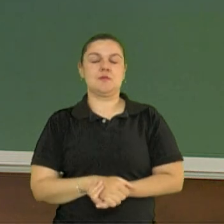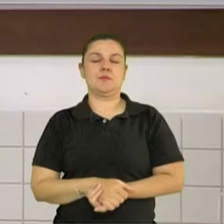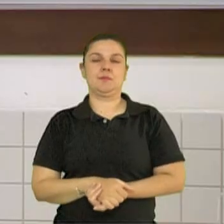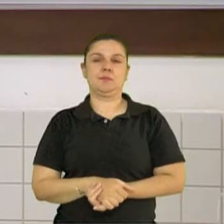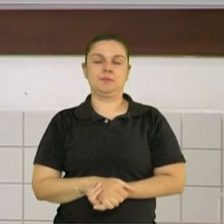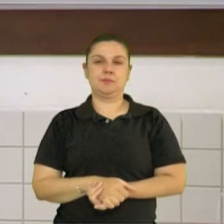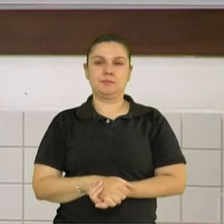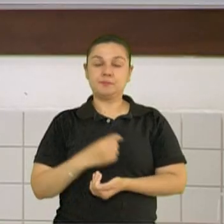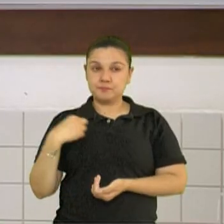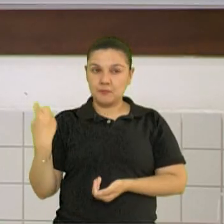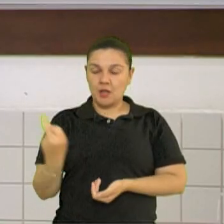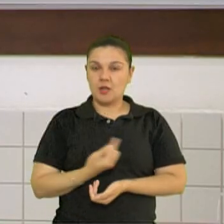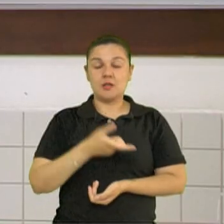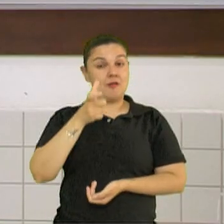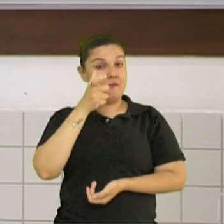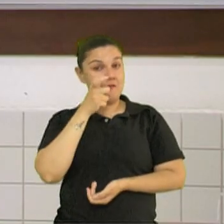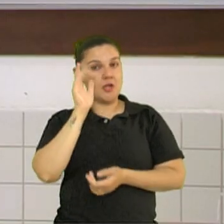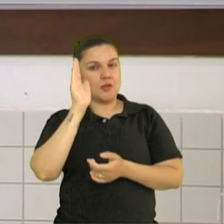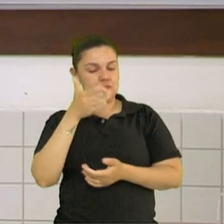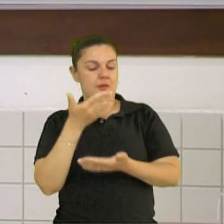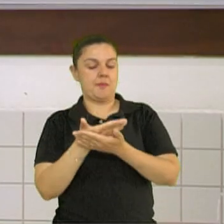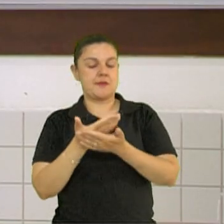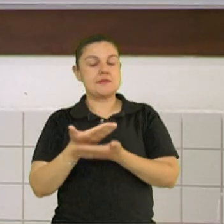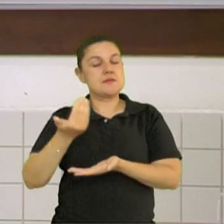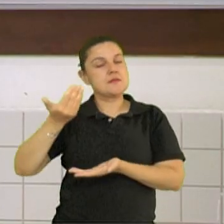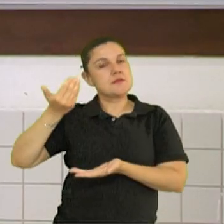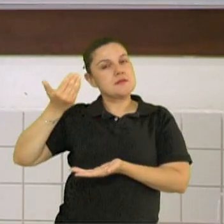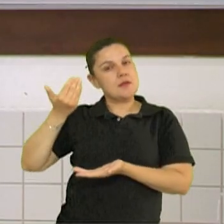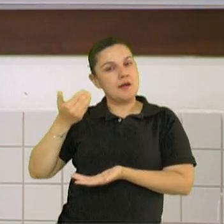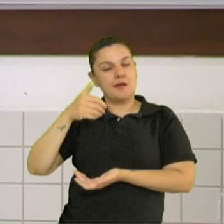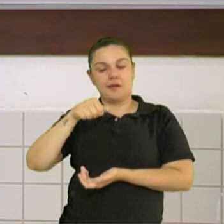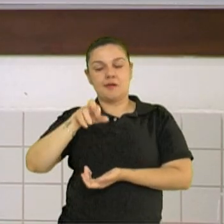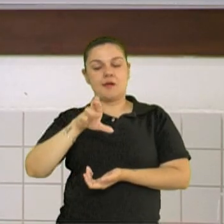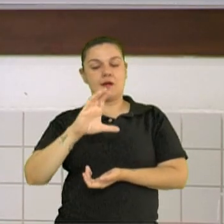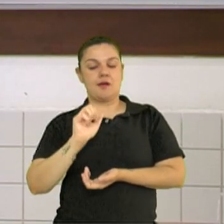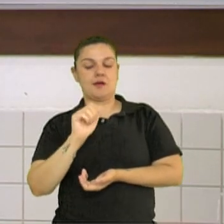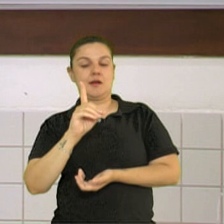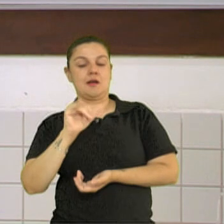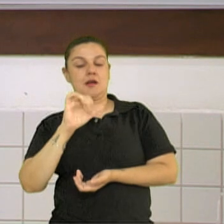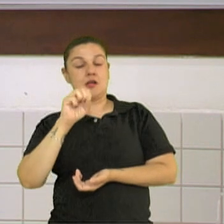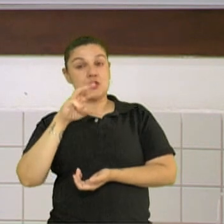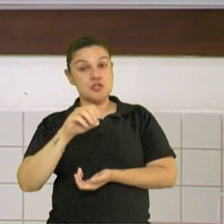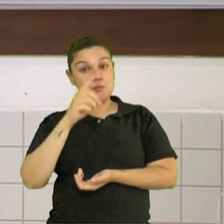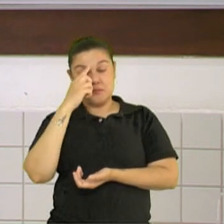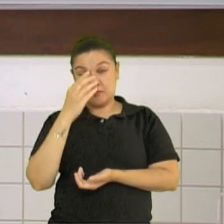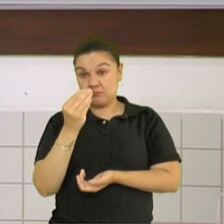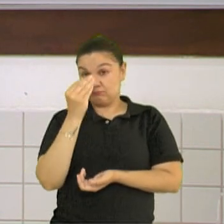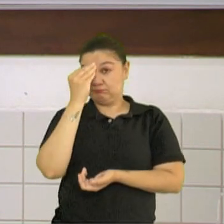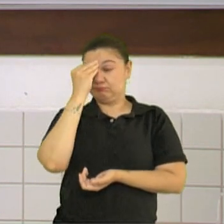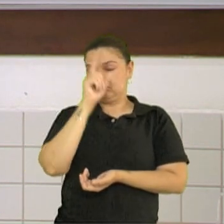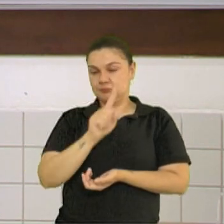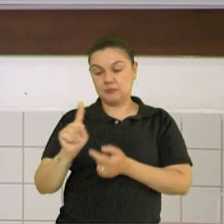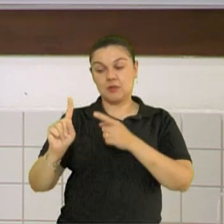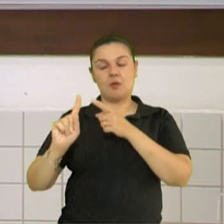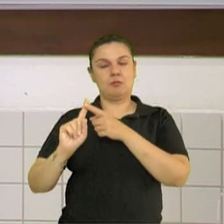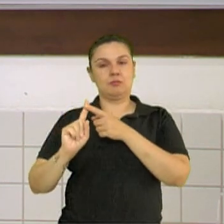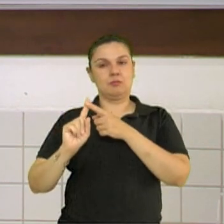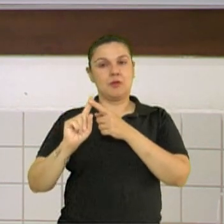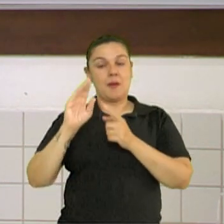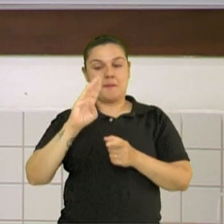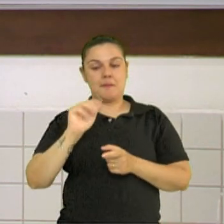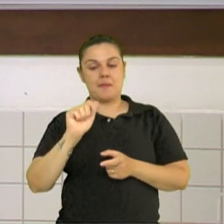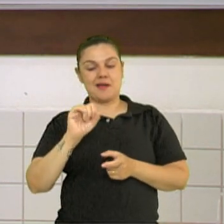arcadismo já em algumas aulas, então é importante você também ter esse nome aí na sua mente. Basílio da Gama,